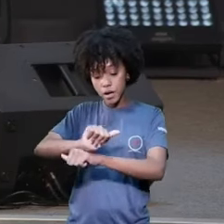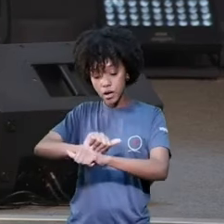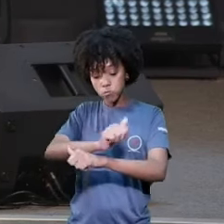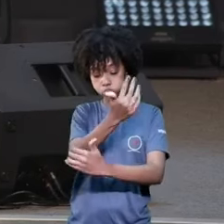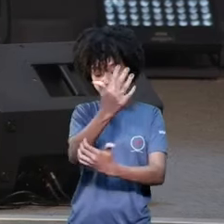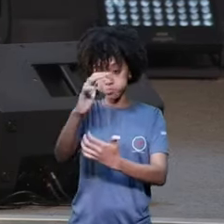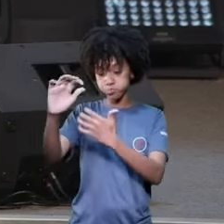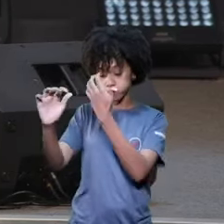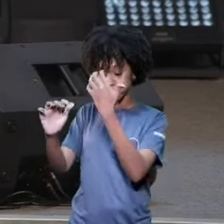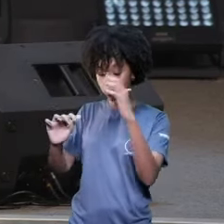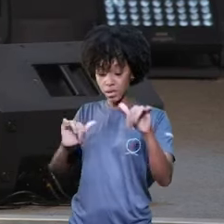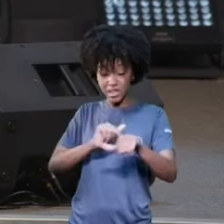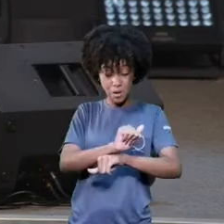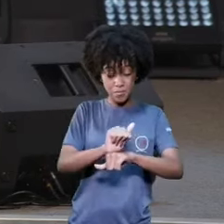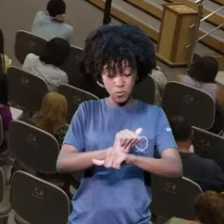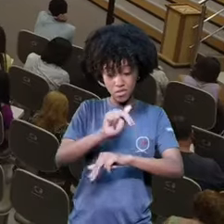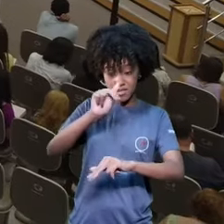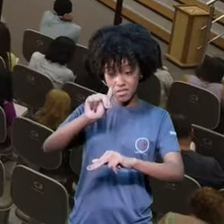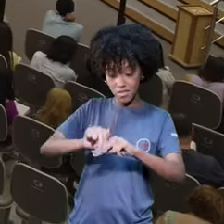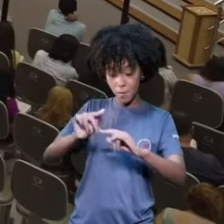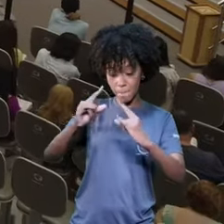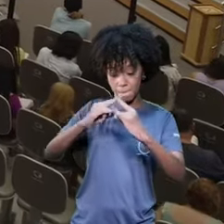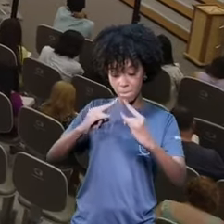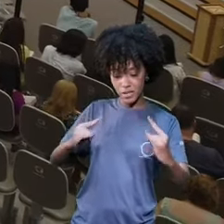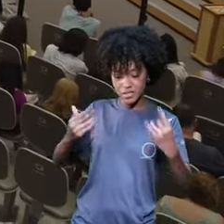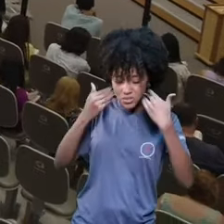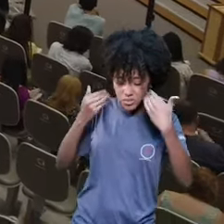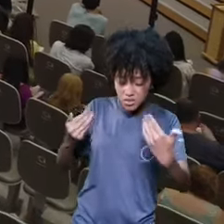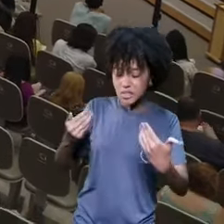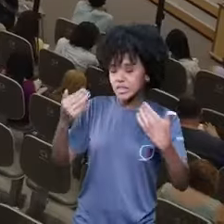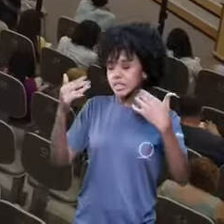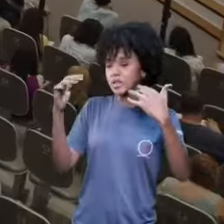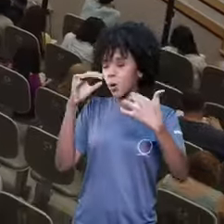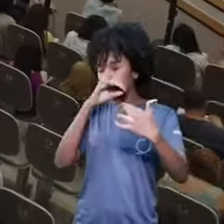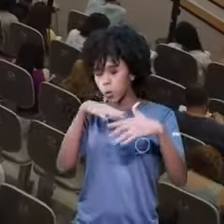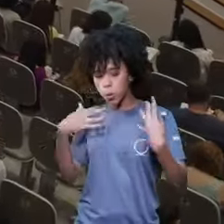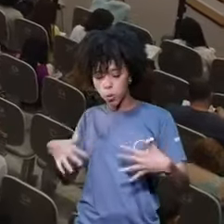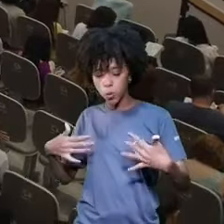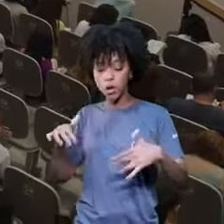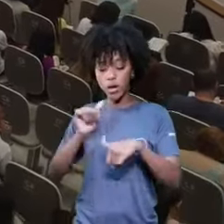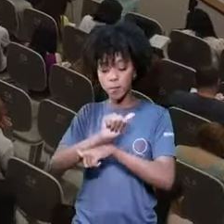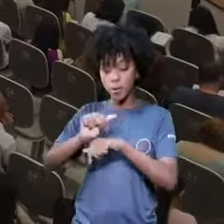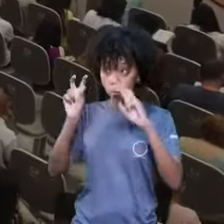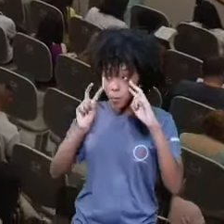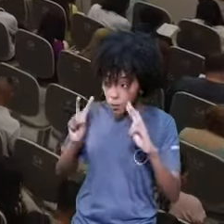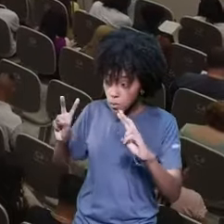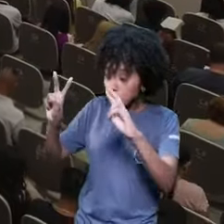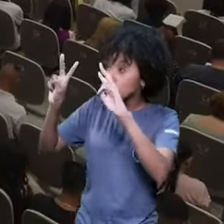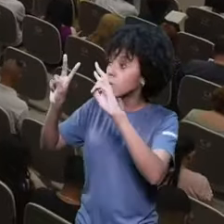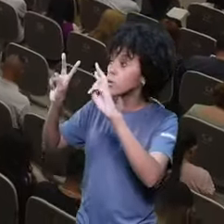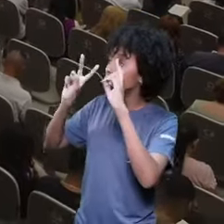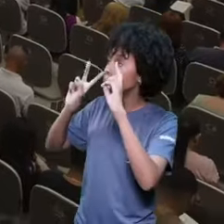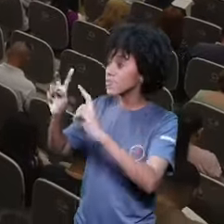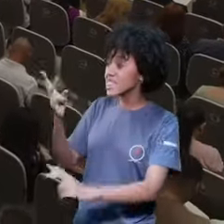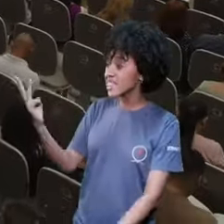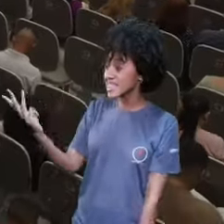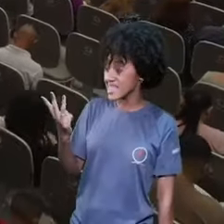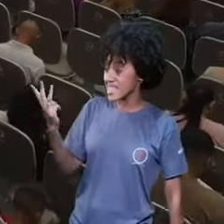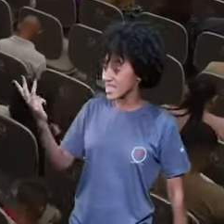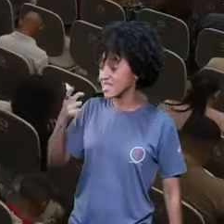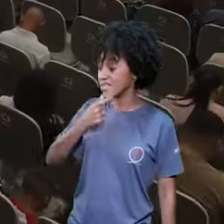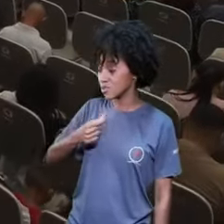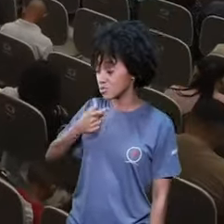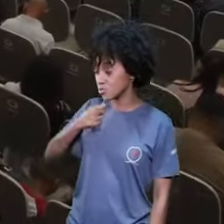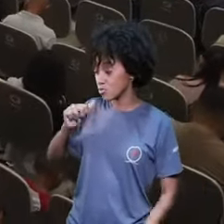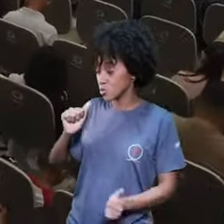ele assentado à entrada da tenda no maior calor do dia. Abraão levantou os olhos e olhou, e eis que três homens estavam em pé